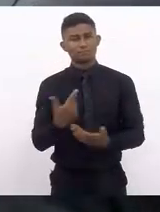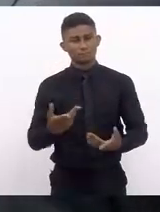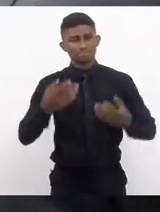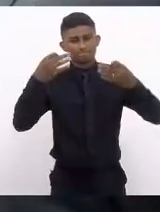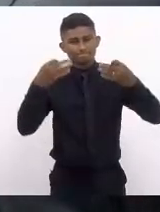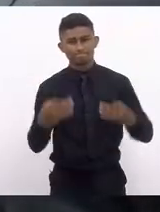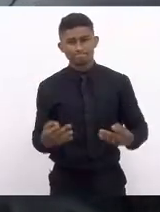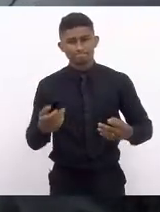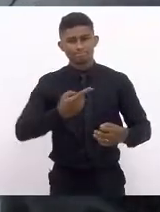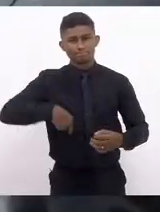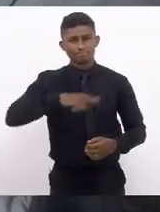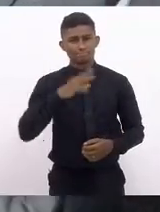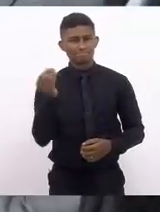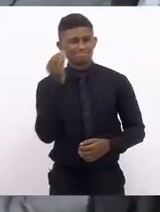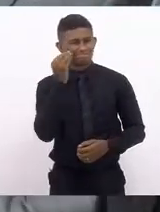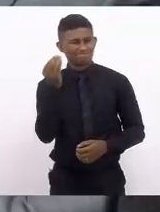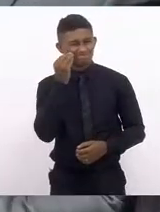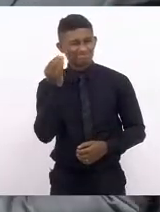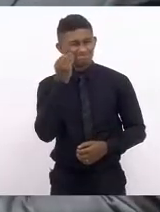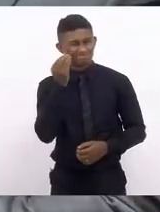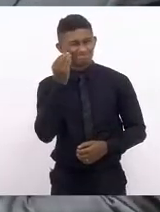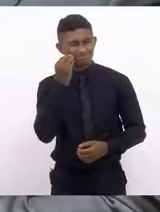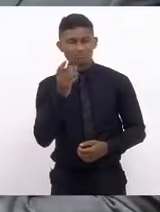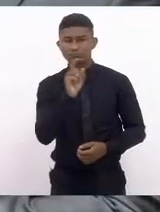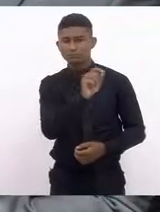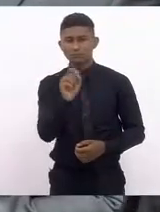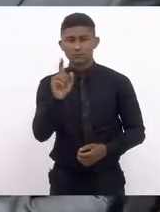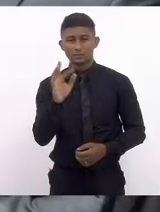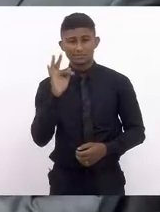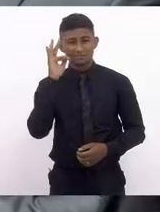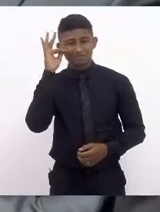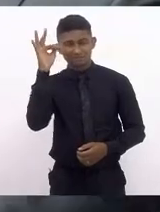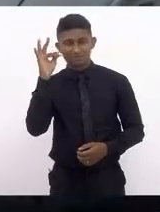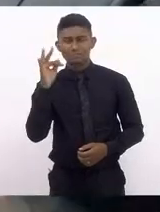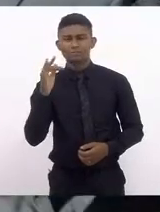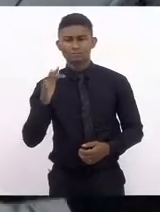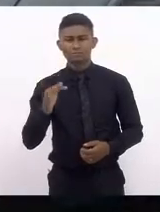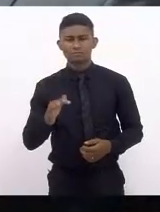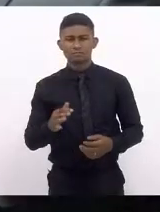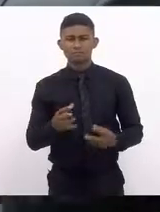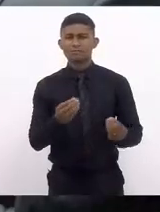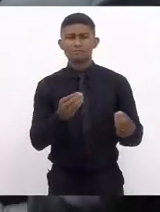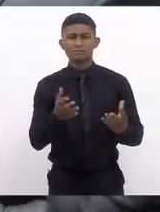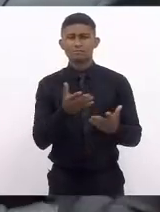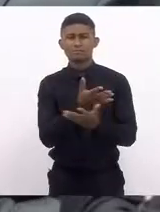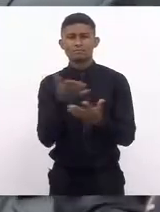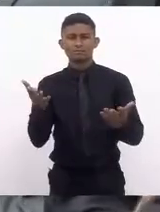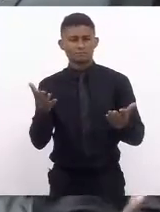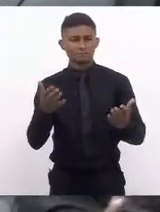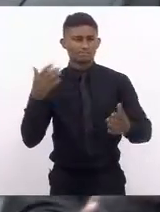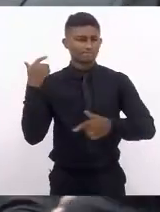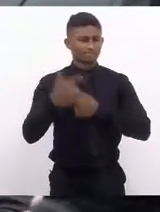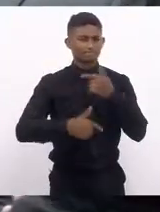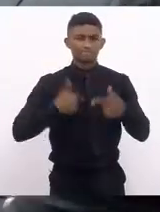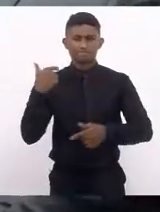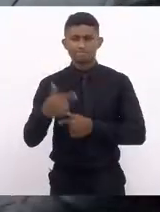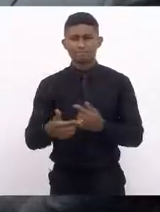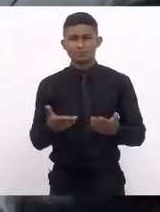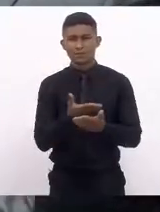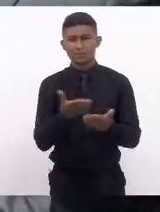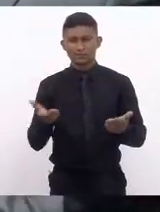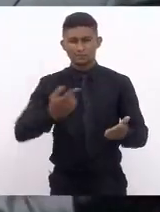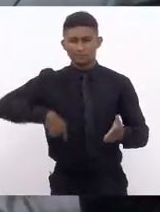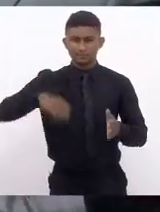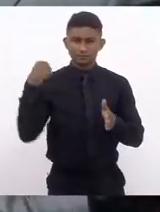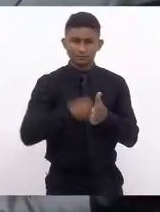que justo tentarmos chegar a um denominador nem que seja futuro para reconhecer tudo que eles fizeram longo do tempo então nós vamos